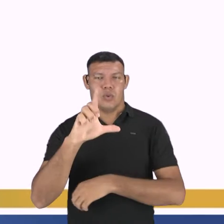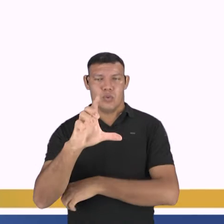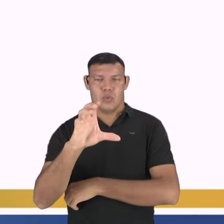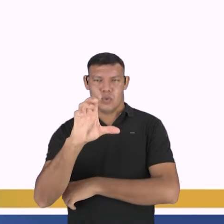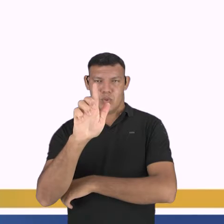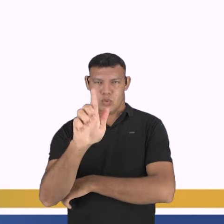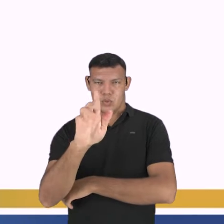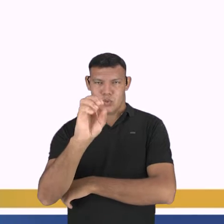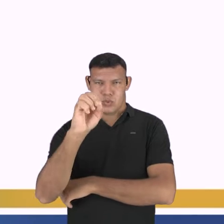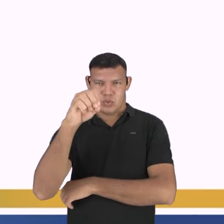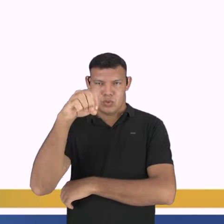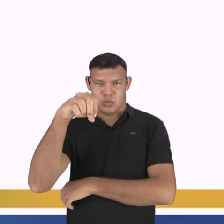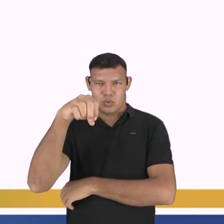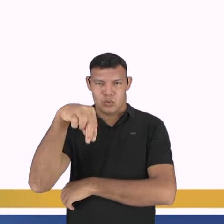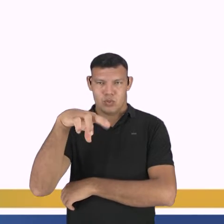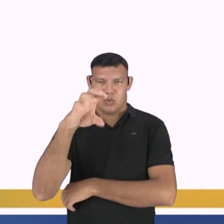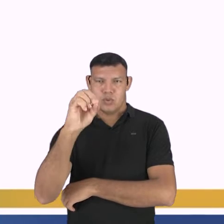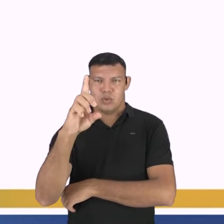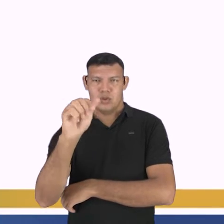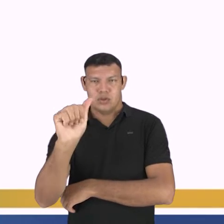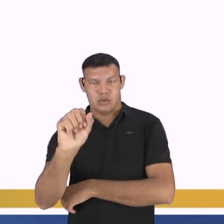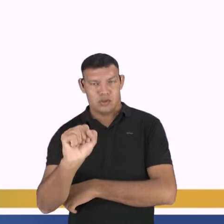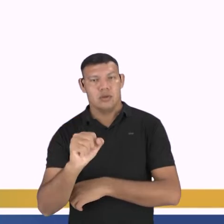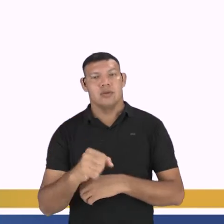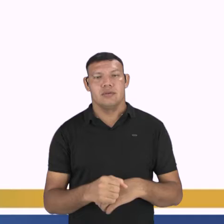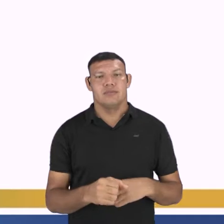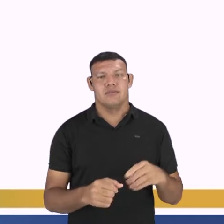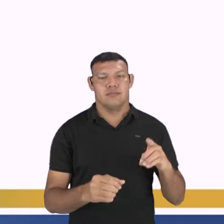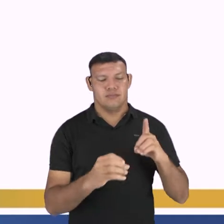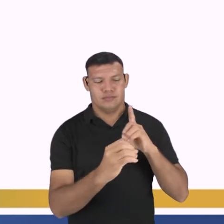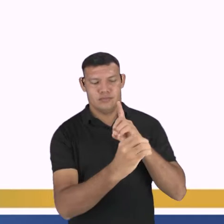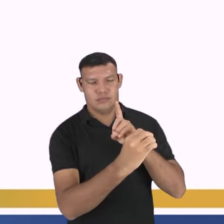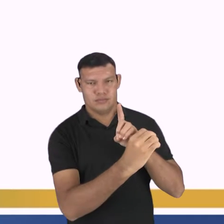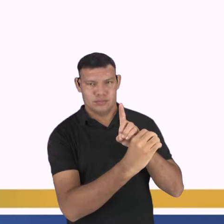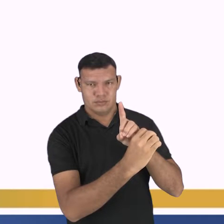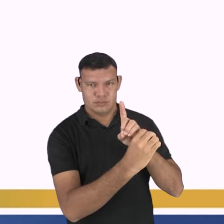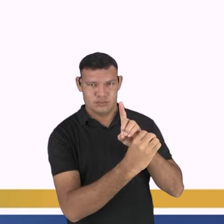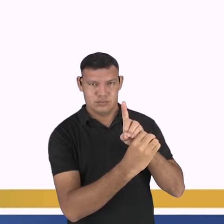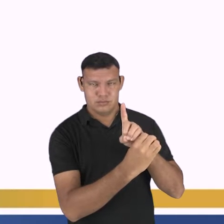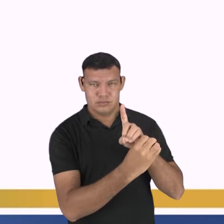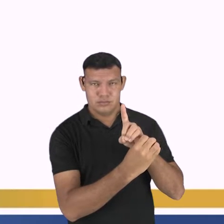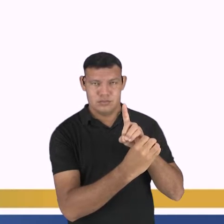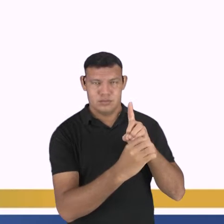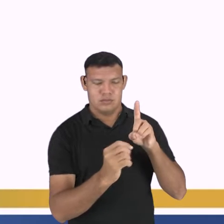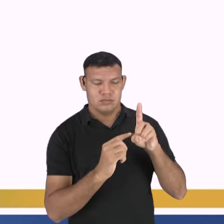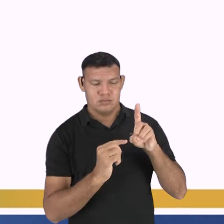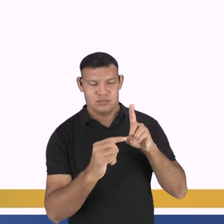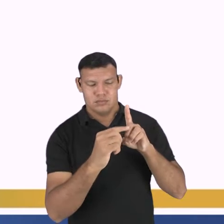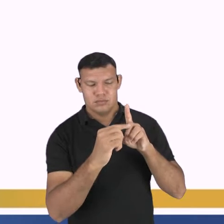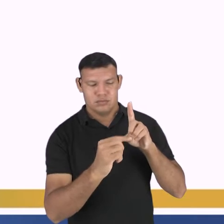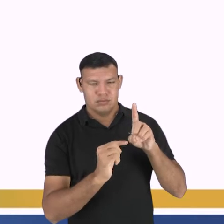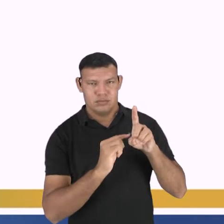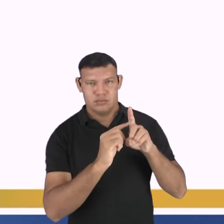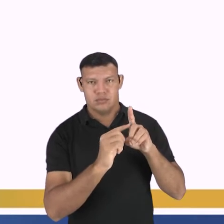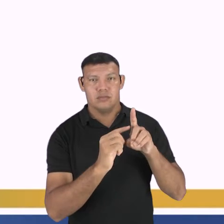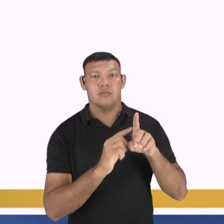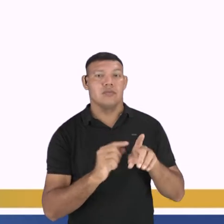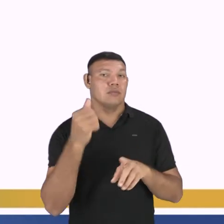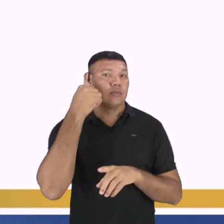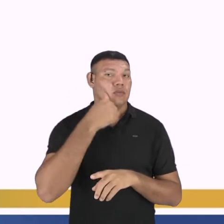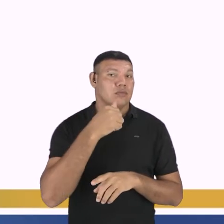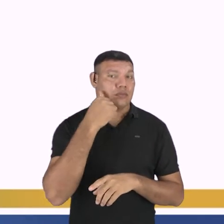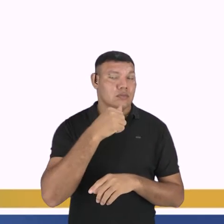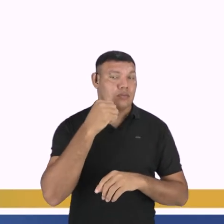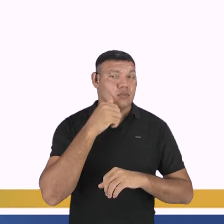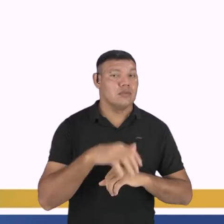Né? No caso do homem, são os testículos, que são as gônadas masculinas, e no caso das mulheres, que